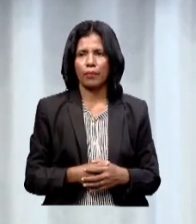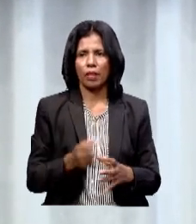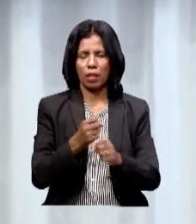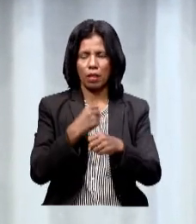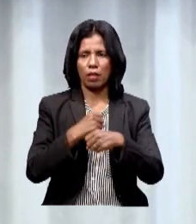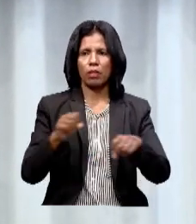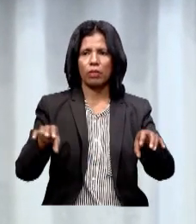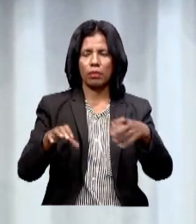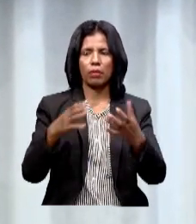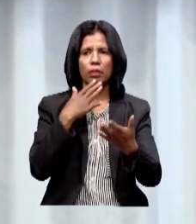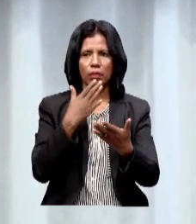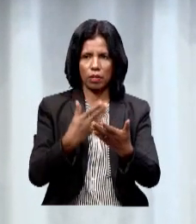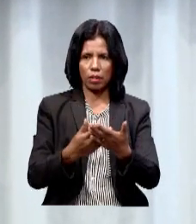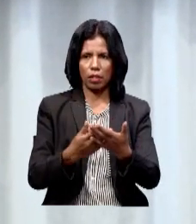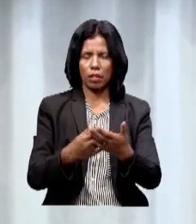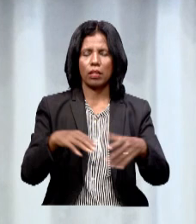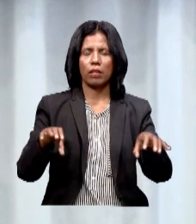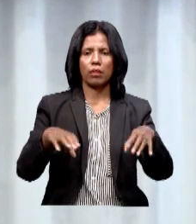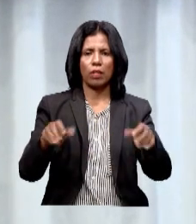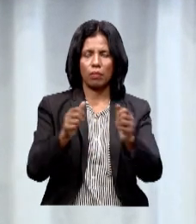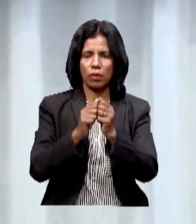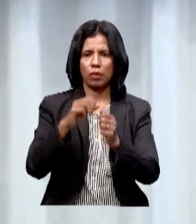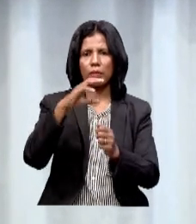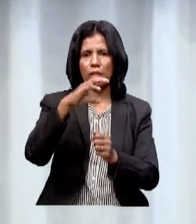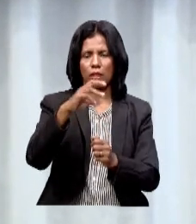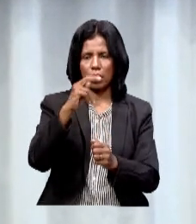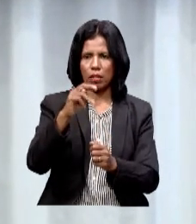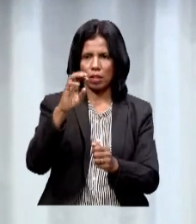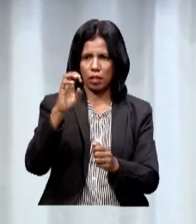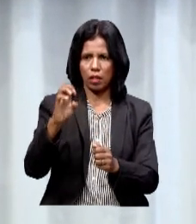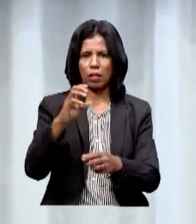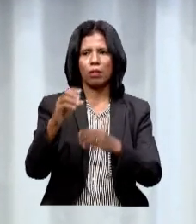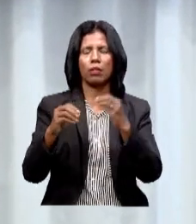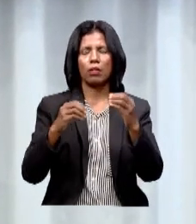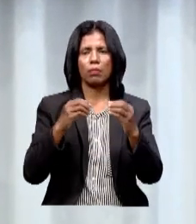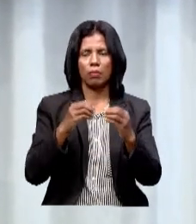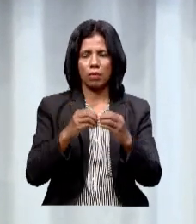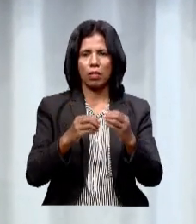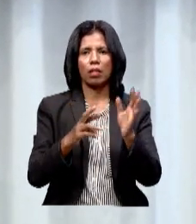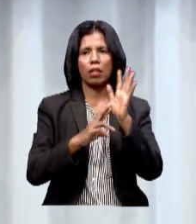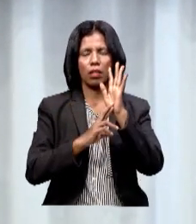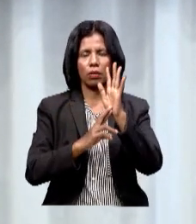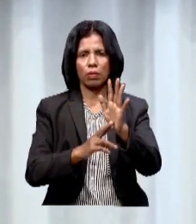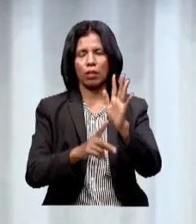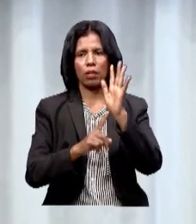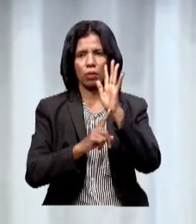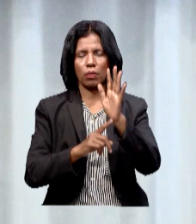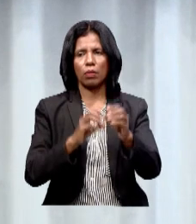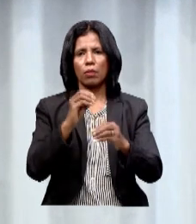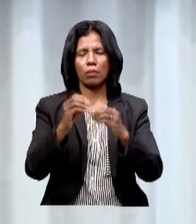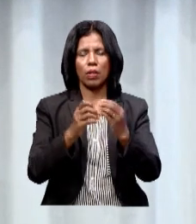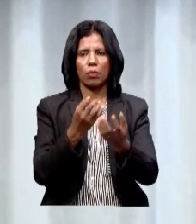ar, serviço de voto com o CD, ele é o relatório do relatório, com gastos, orçamentos